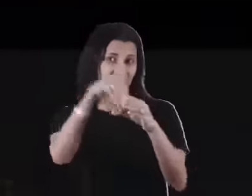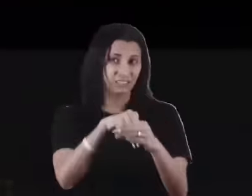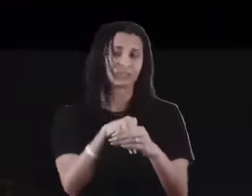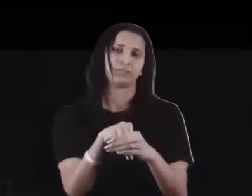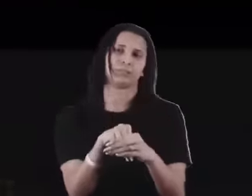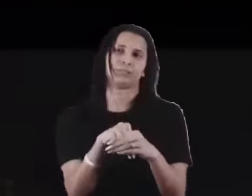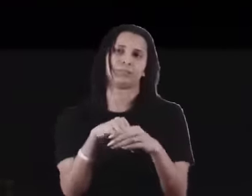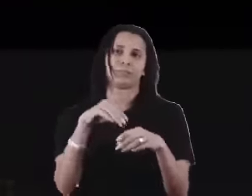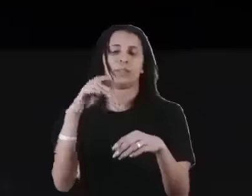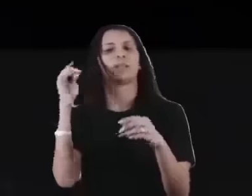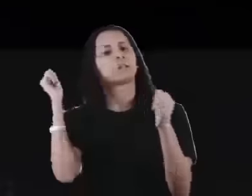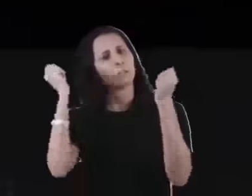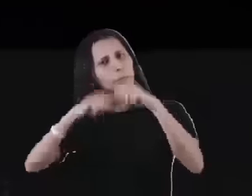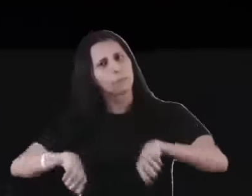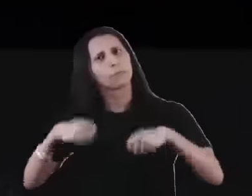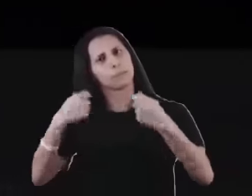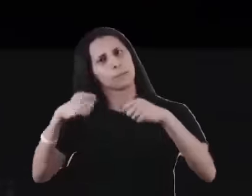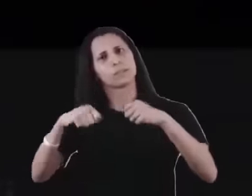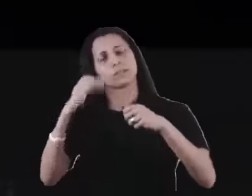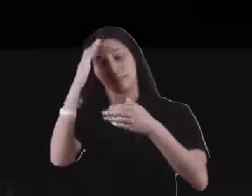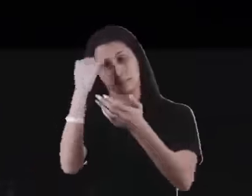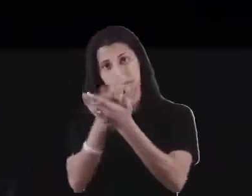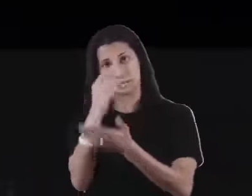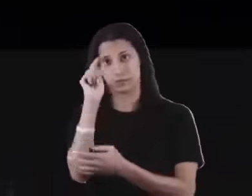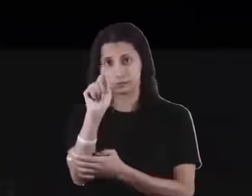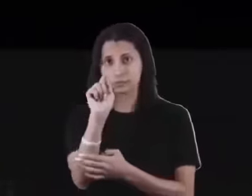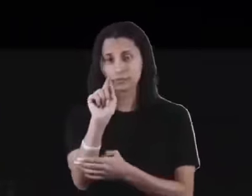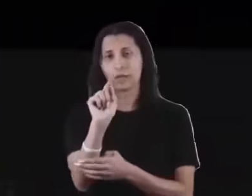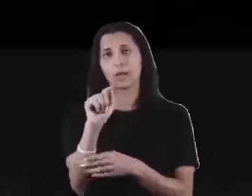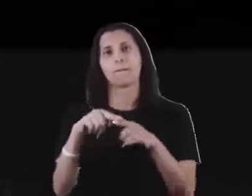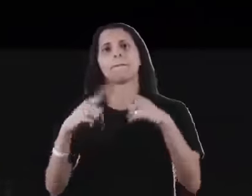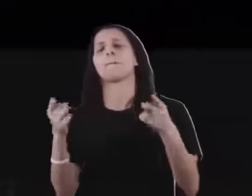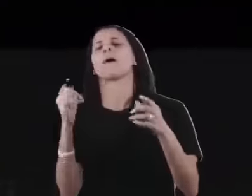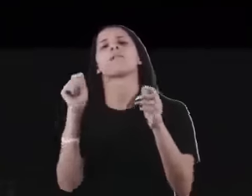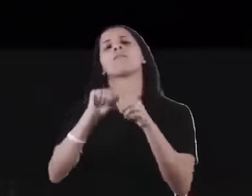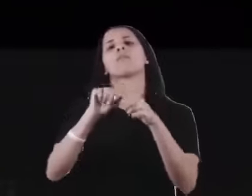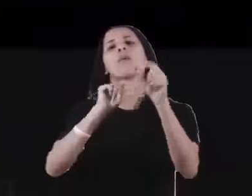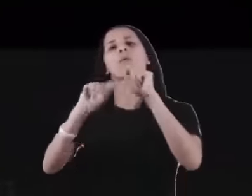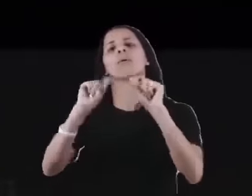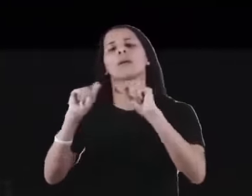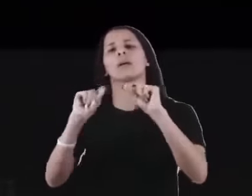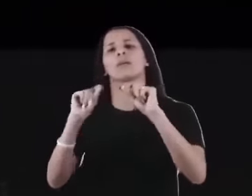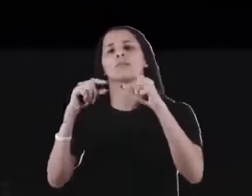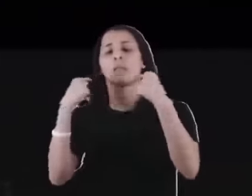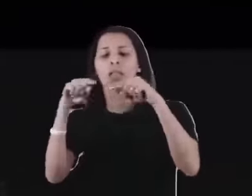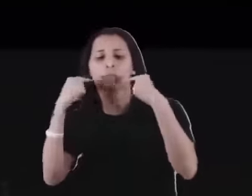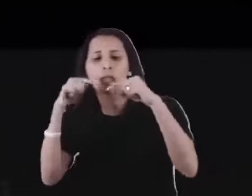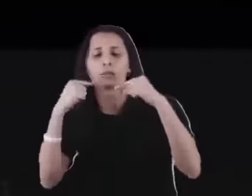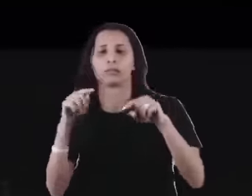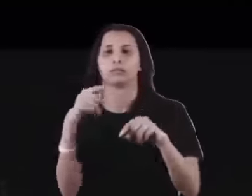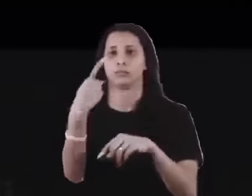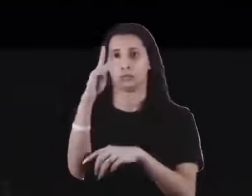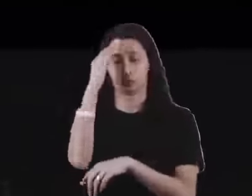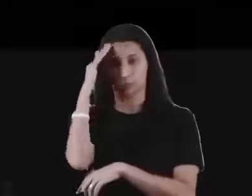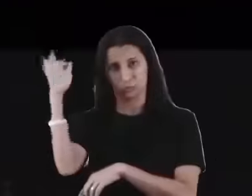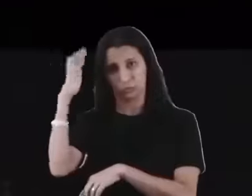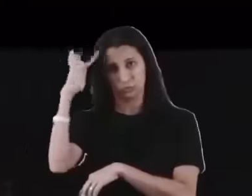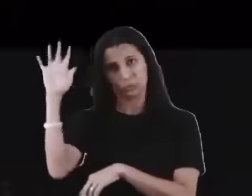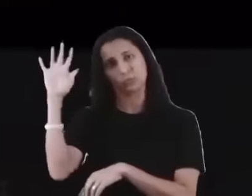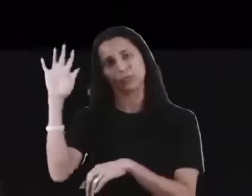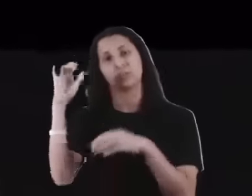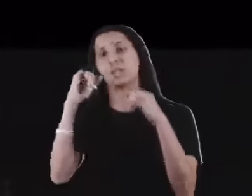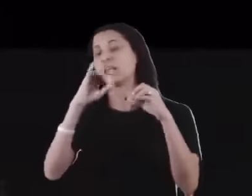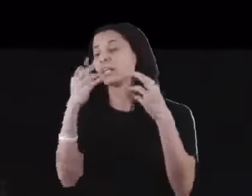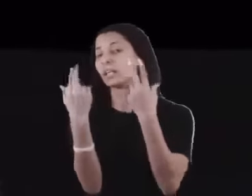que deveria acreditar em você mas que decidiu zombar dos seus sonhos assim Como José